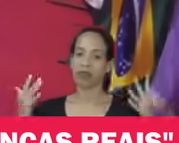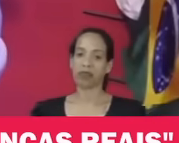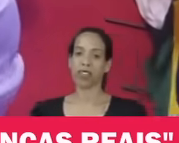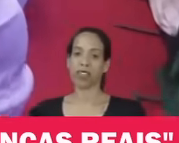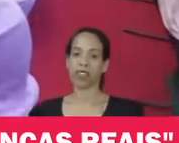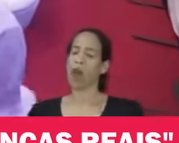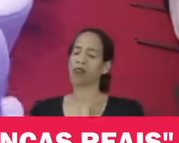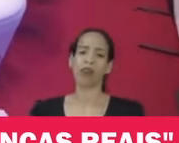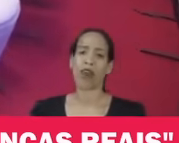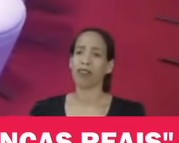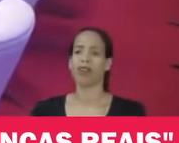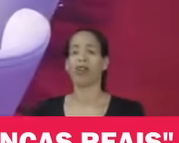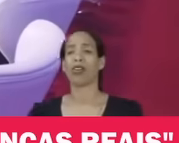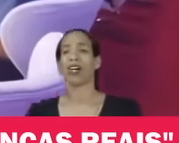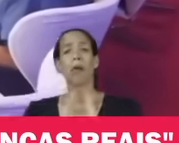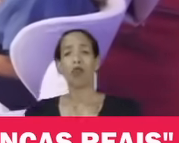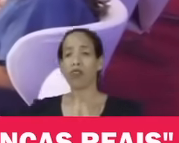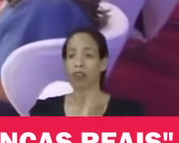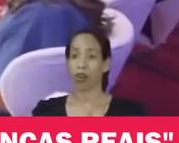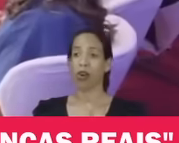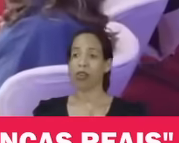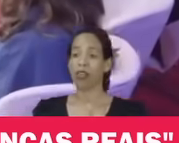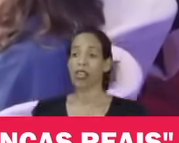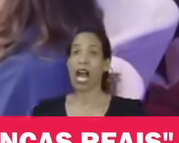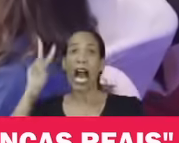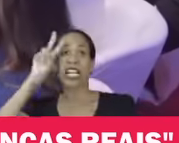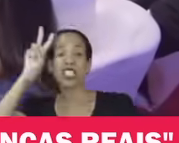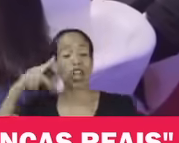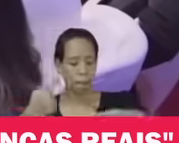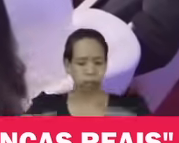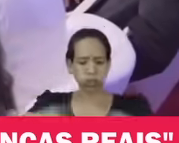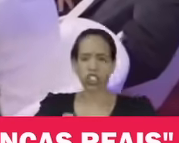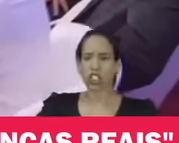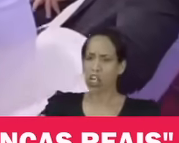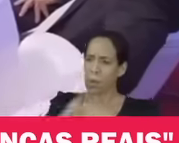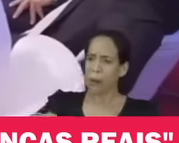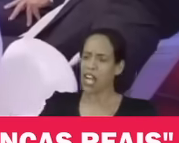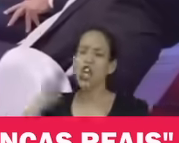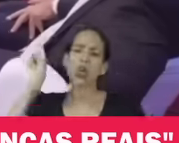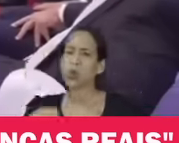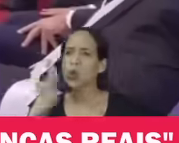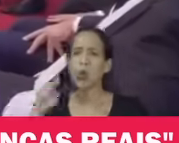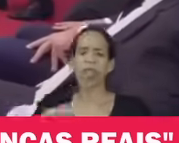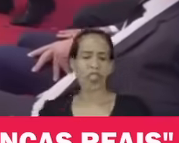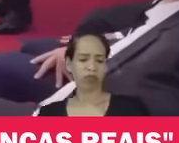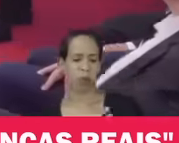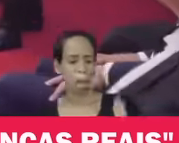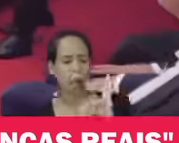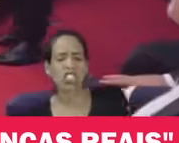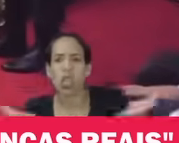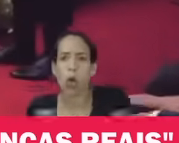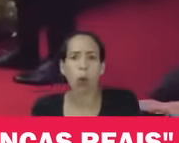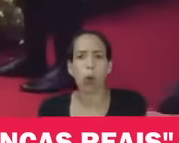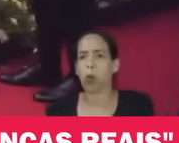Pelo amor de Deus, pelo amor de Deus, a história política desse país nunca teve um partido similar ao